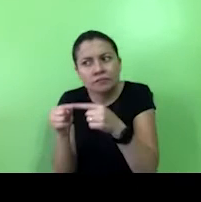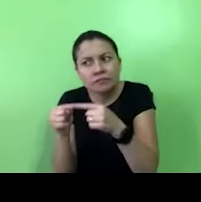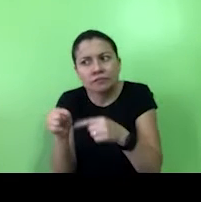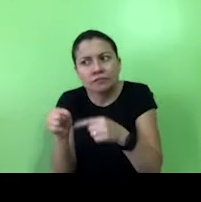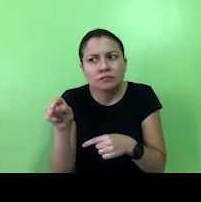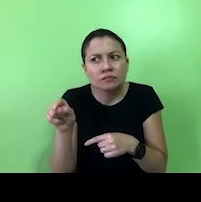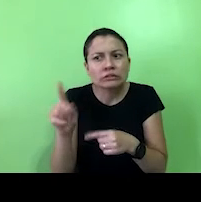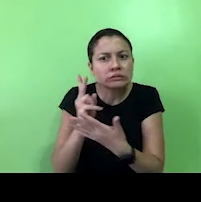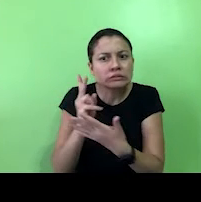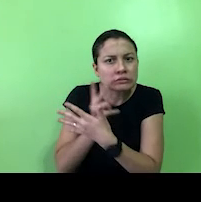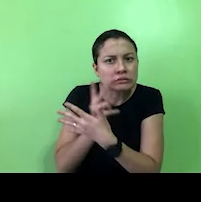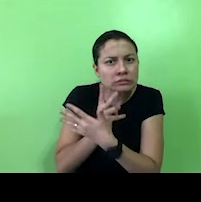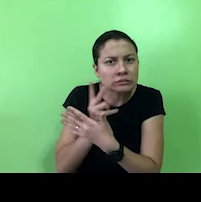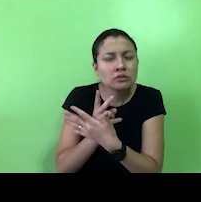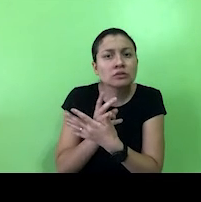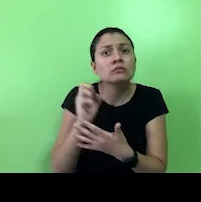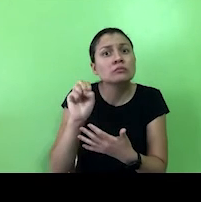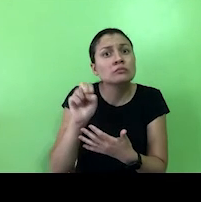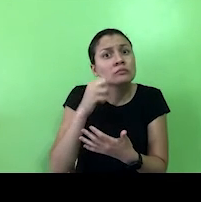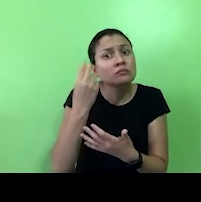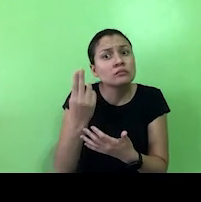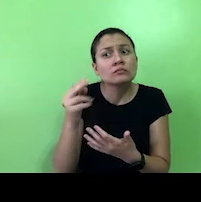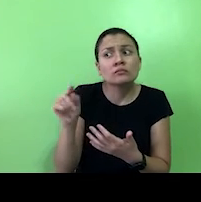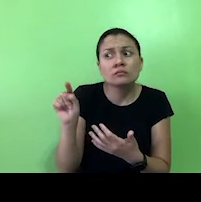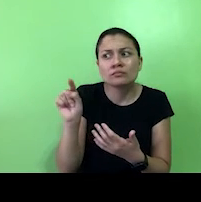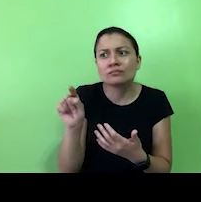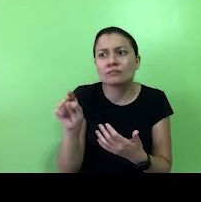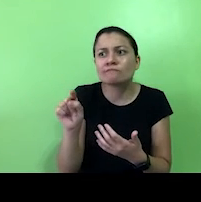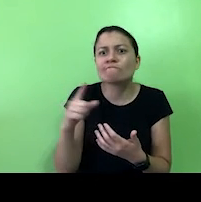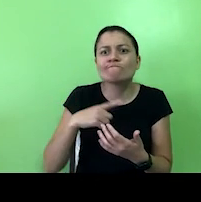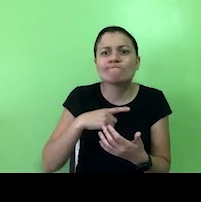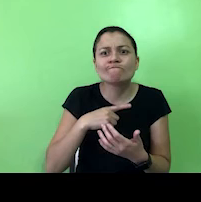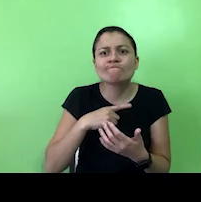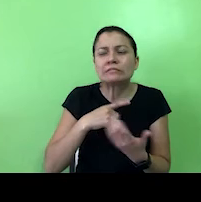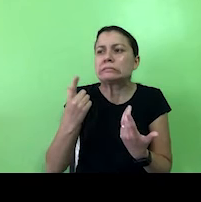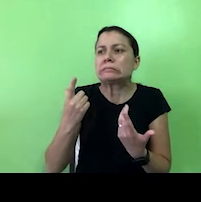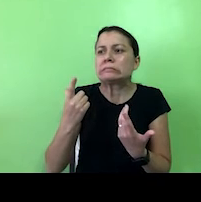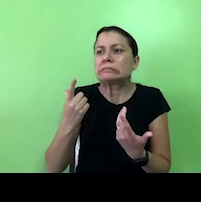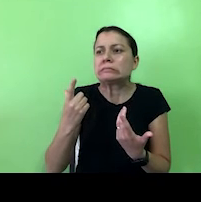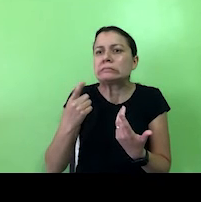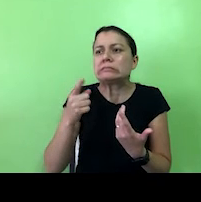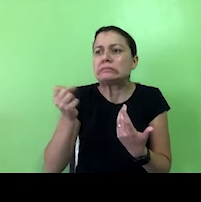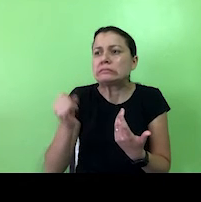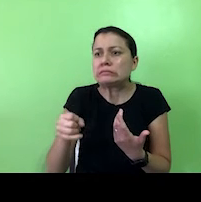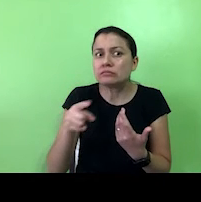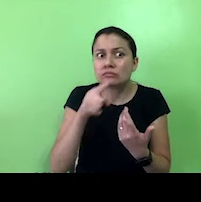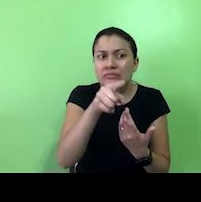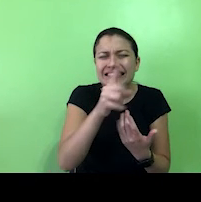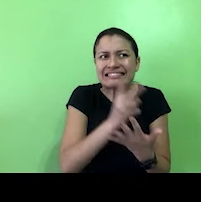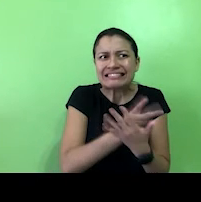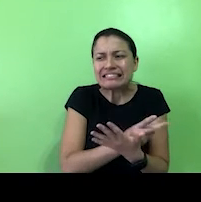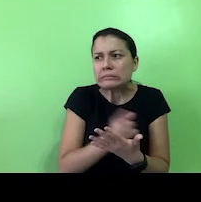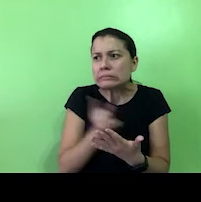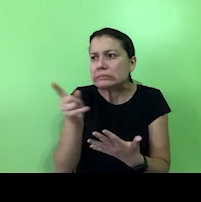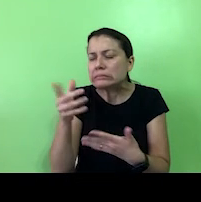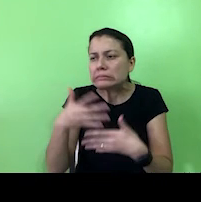hipótese estar errada com o impacto que ela vai gerar na nossa aplicação se ela não estiver errada. Se a hipótese estiver errada.